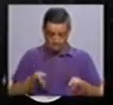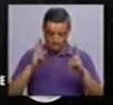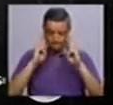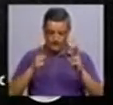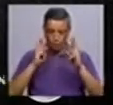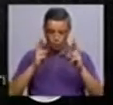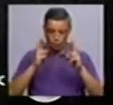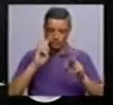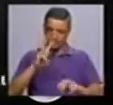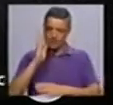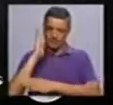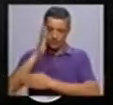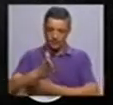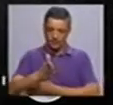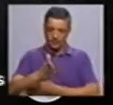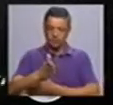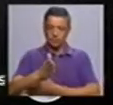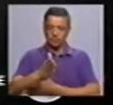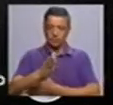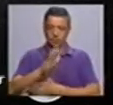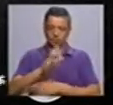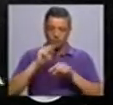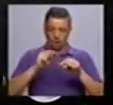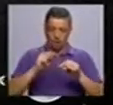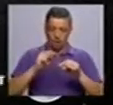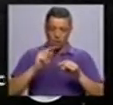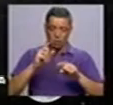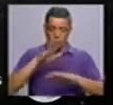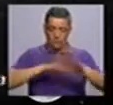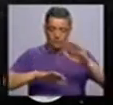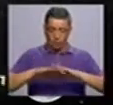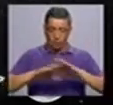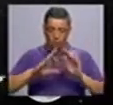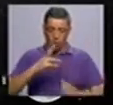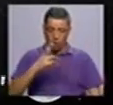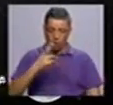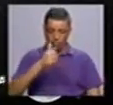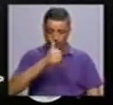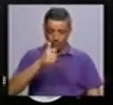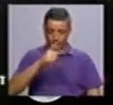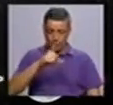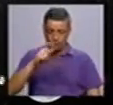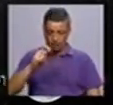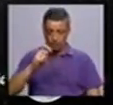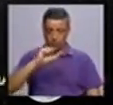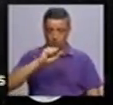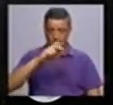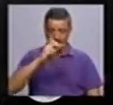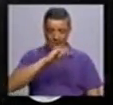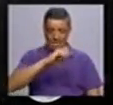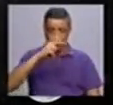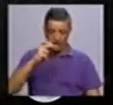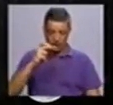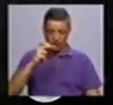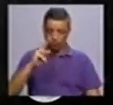direto, olhar diretamente para a radiação cósmica de fundo. O que é que faz o Hubble e o Gaia? Bom, o Hubble e o Gaia, há